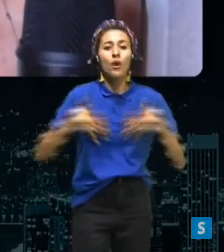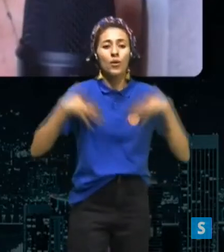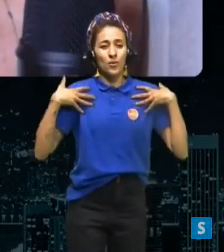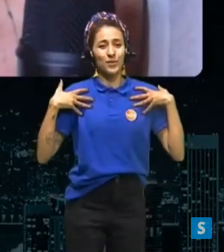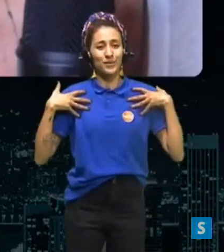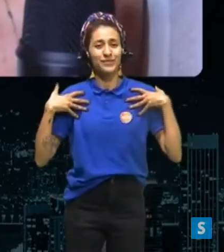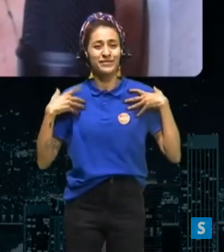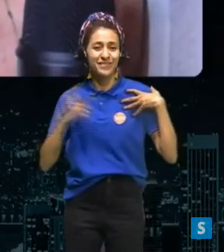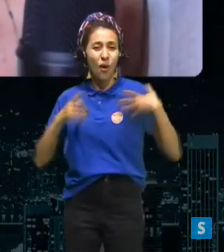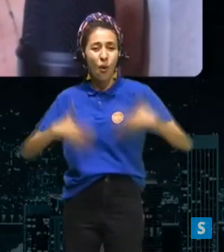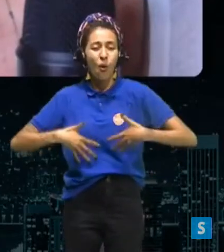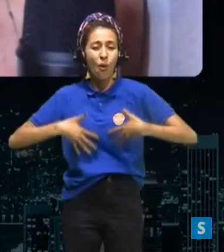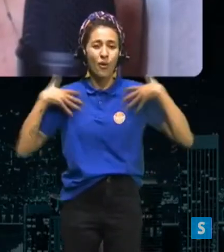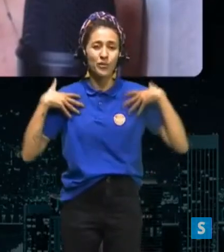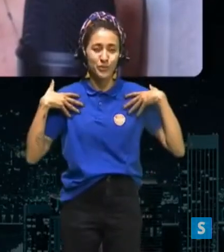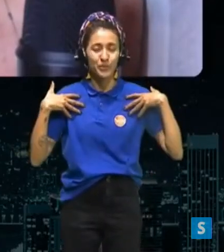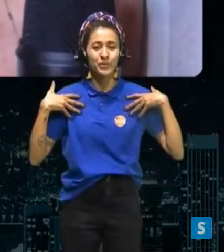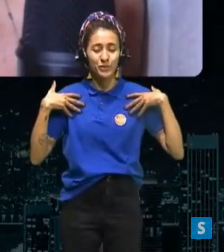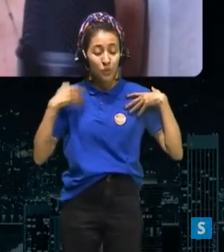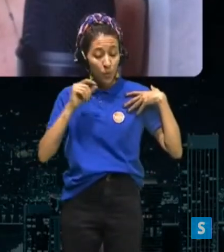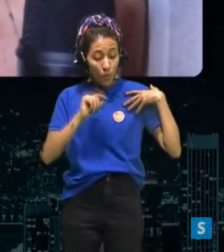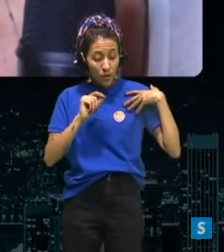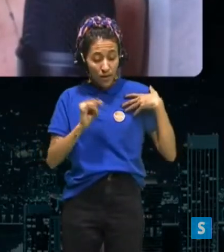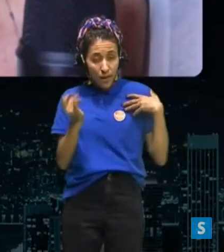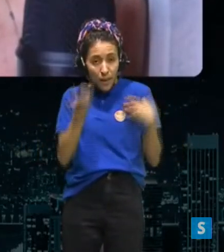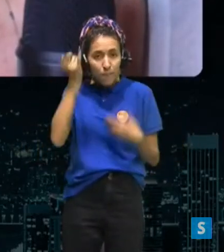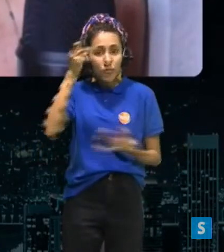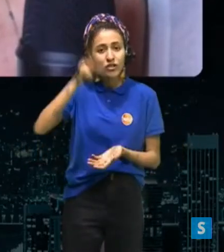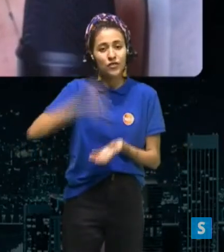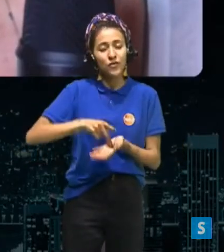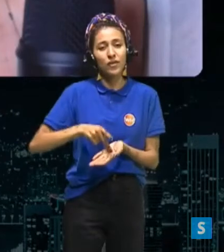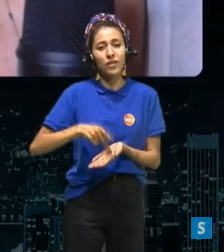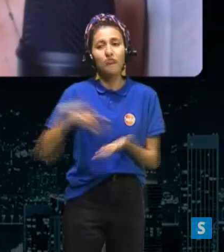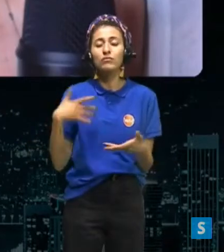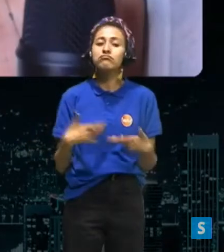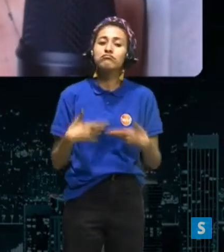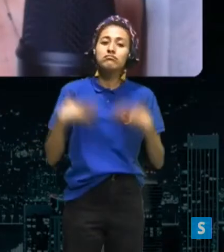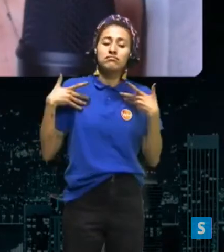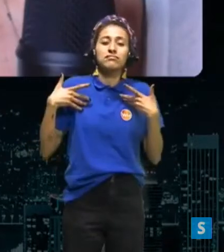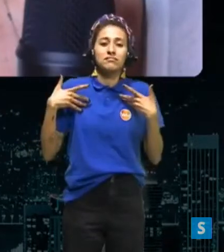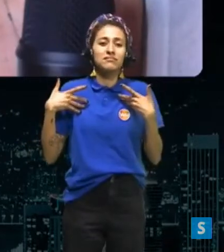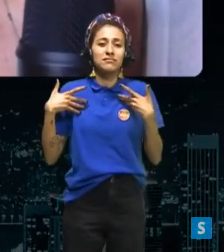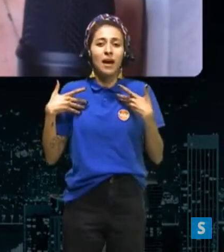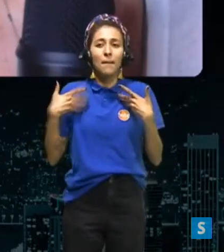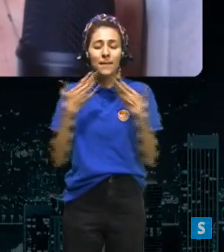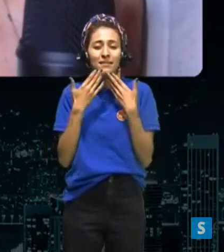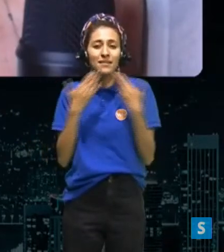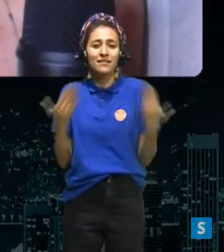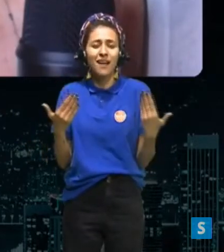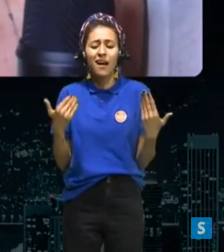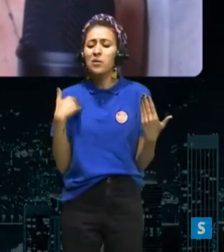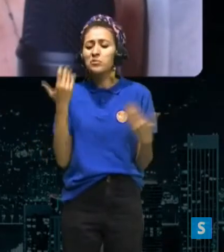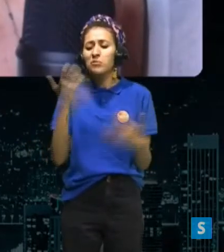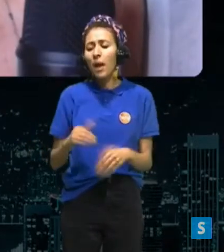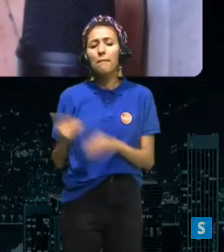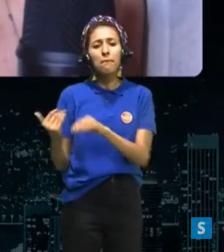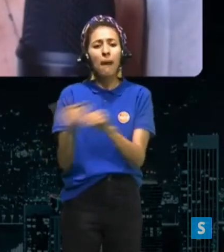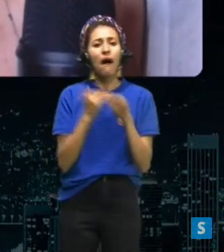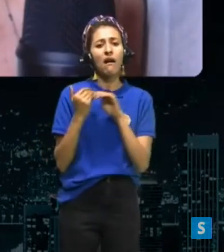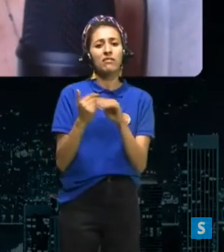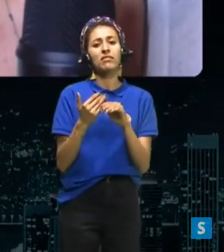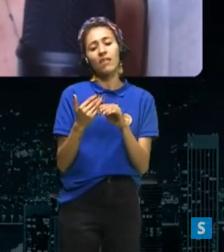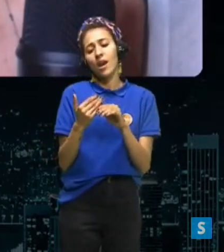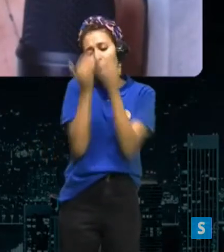que seja significativo Que importe ao invés de só tentar agradar os padrões as pessoas com seus padrões